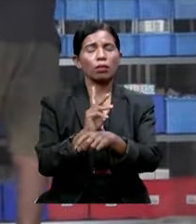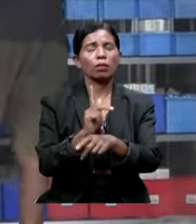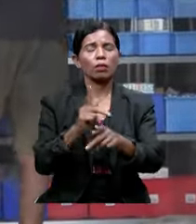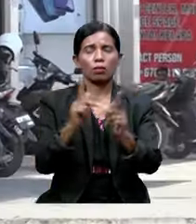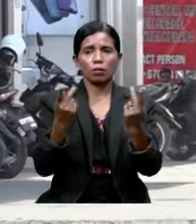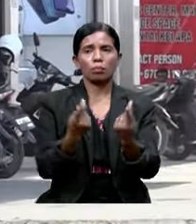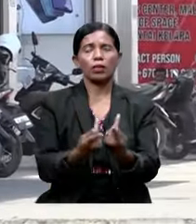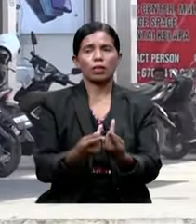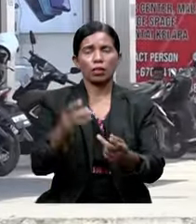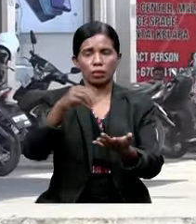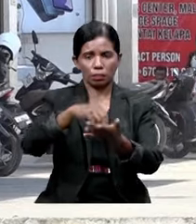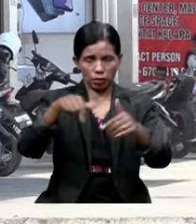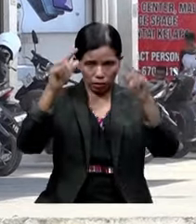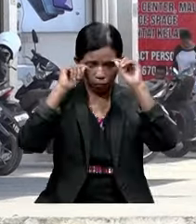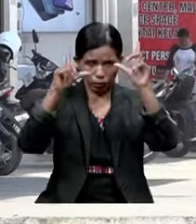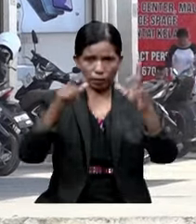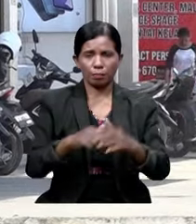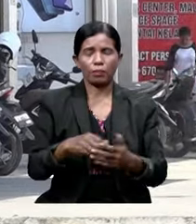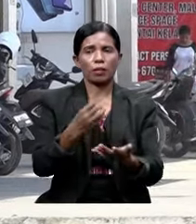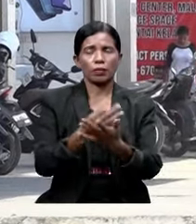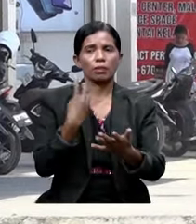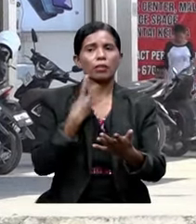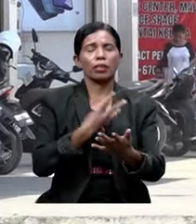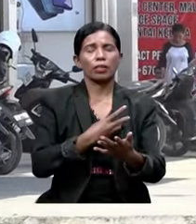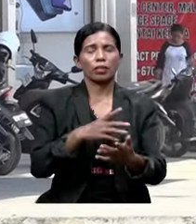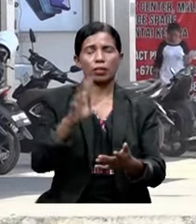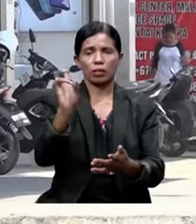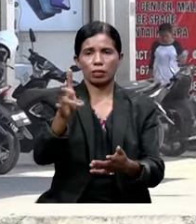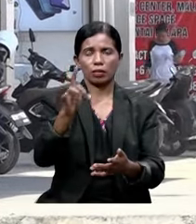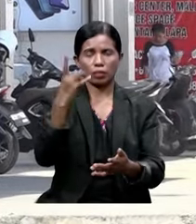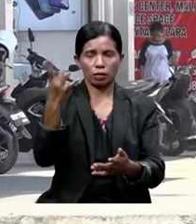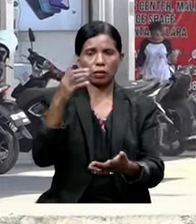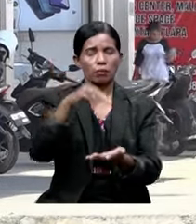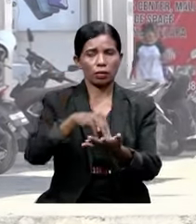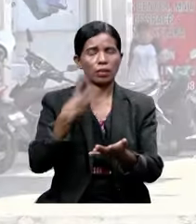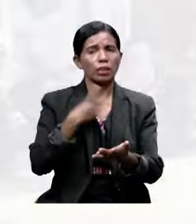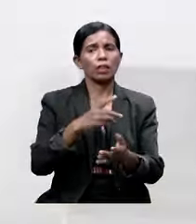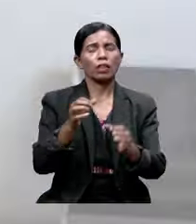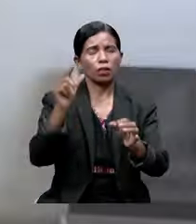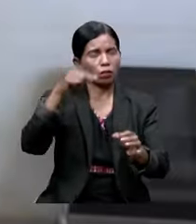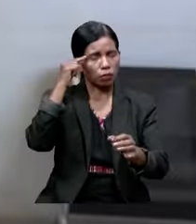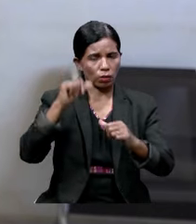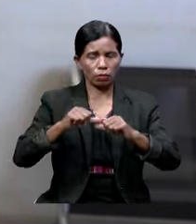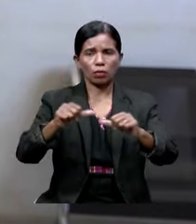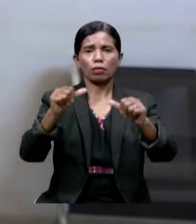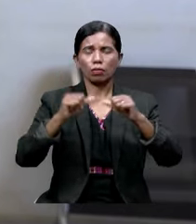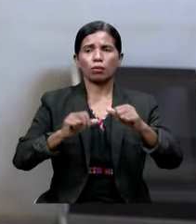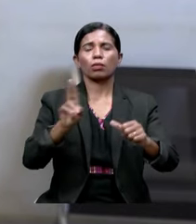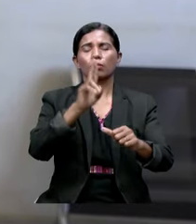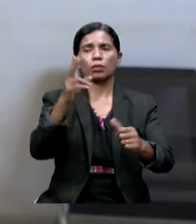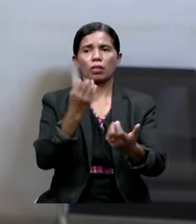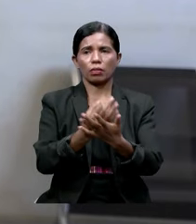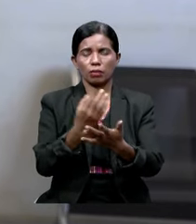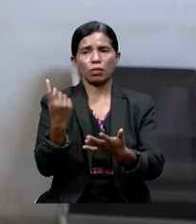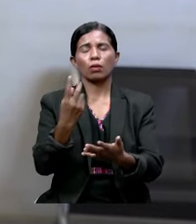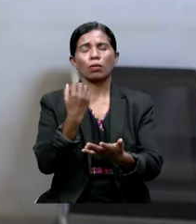atual investimento e Timor-Leste. O sangue é bem aqui, tem 18 bilhões, né? Se o governo continua gastando a fazer o